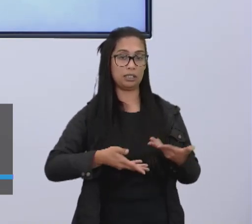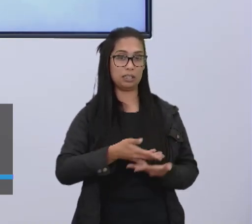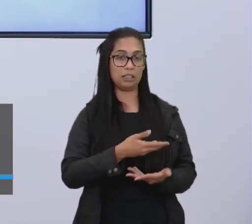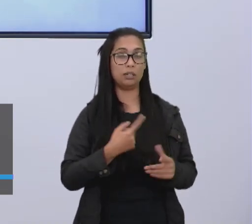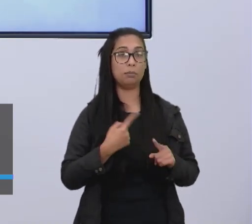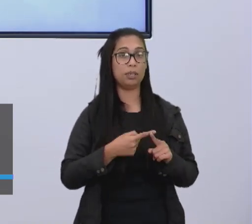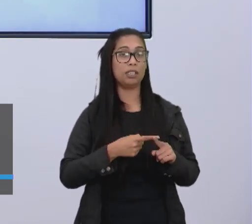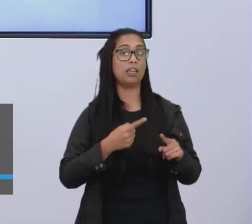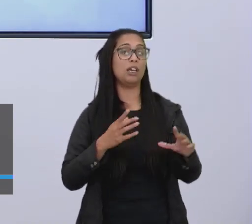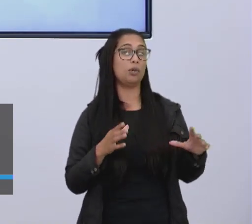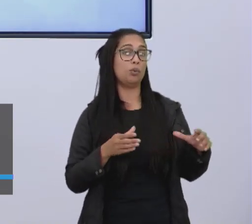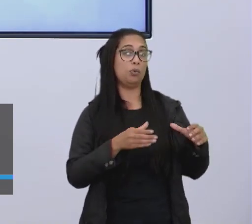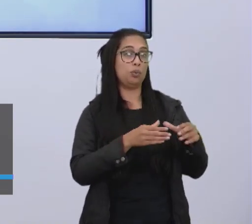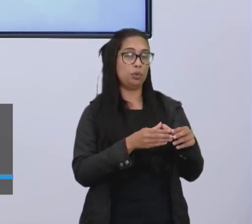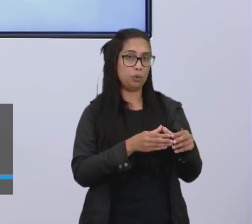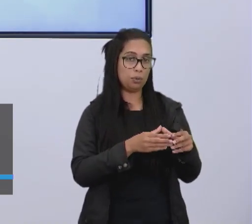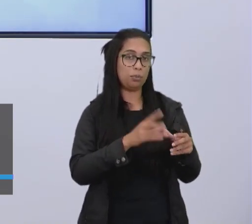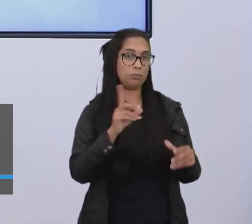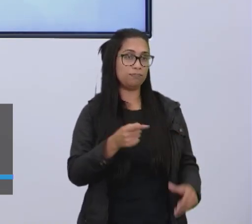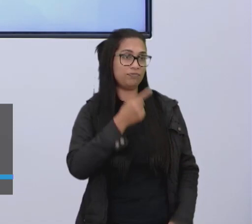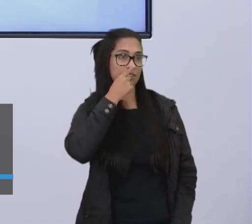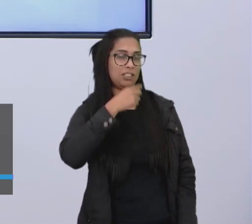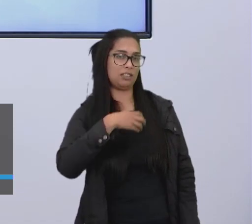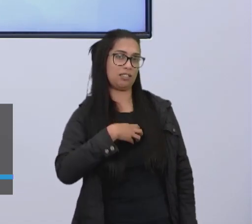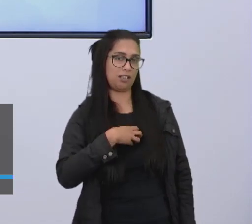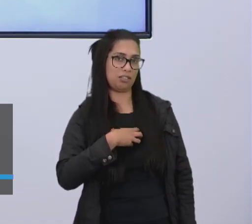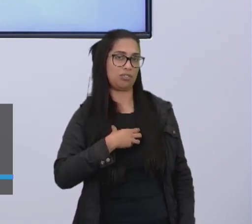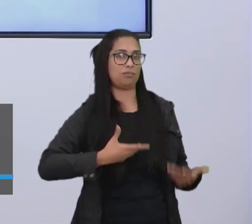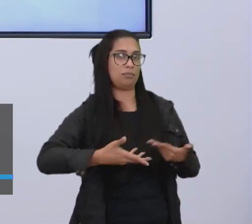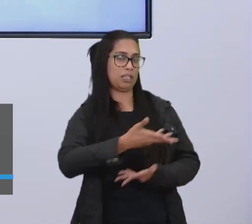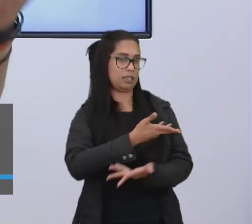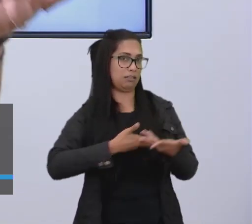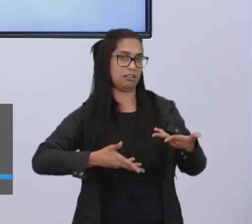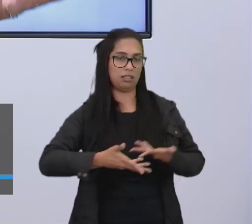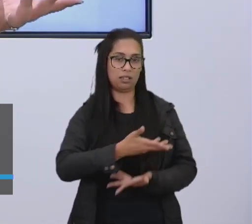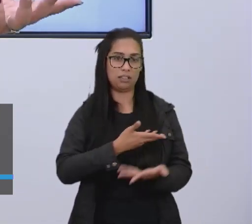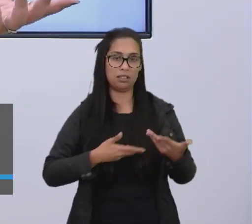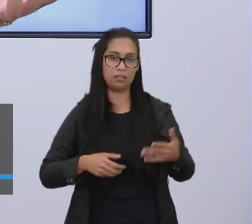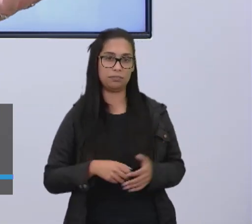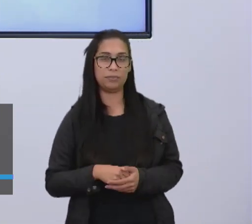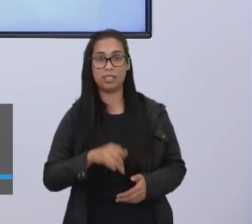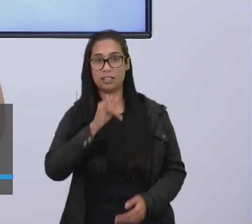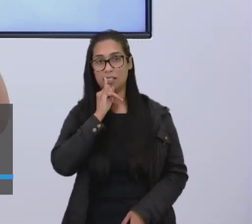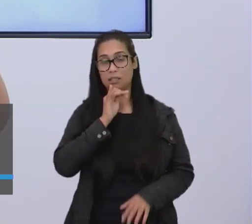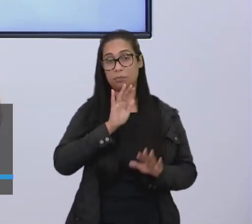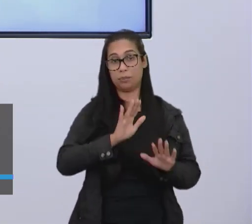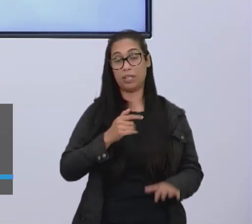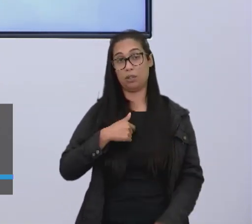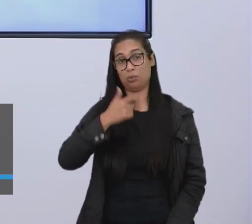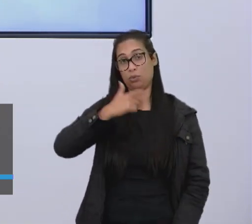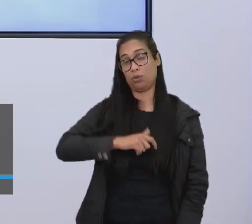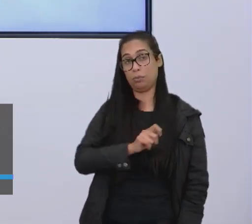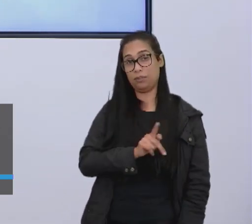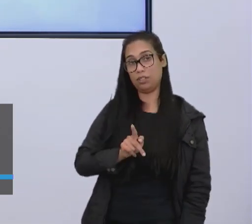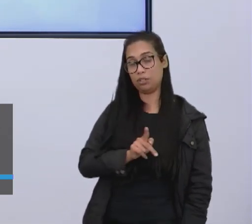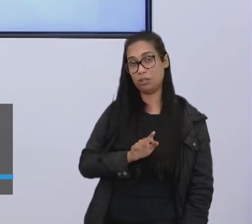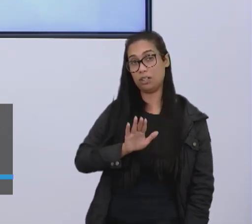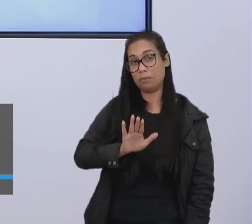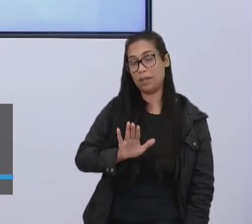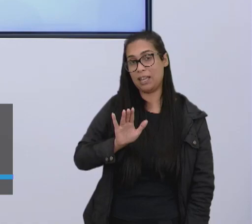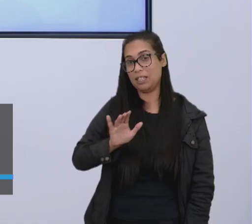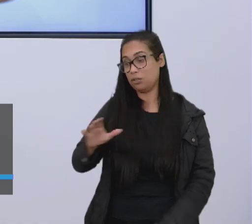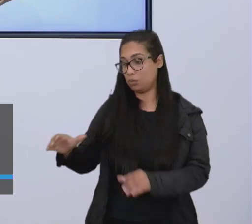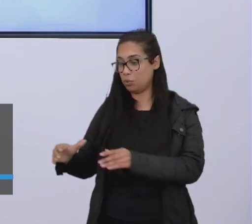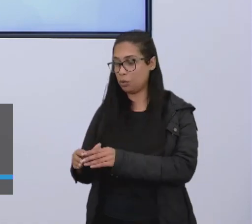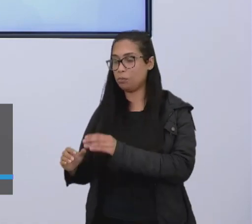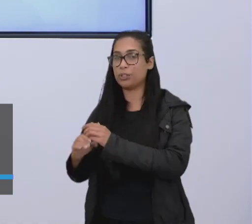está dentro de uma identidade coletiva, enquanto professor. Se eu tentar falar com um engenheiro, vai ser uma outra pegada de